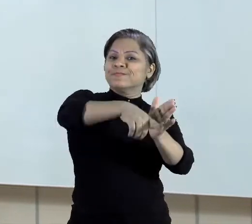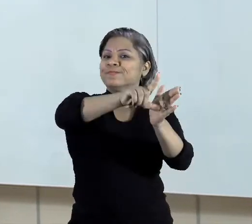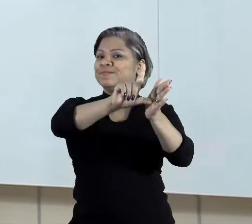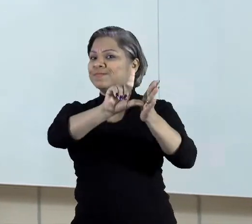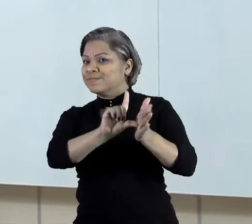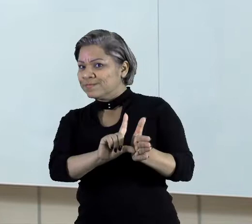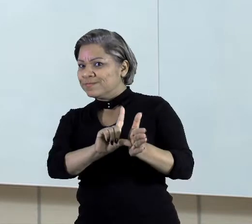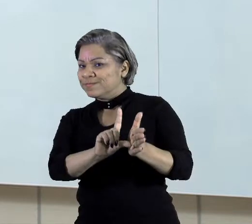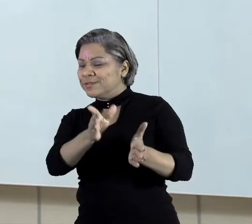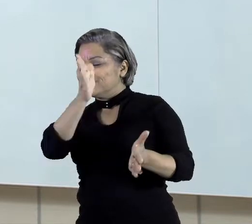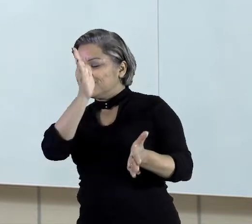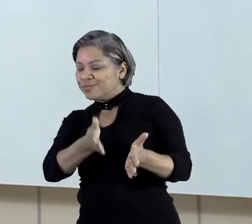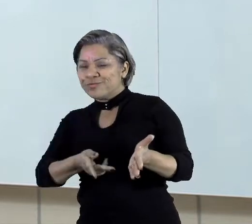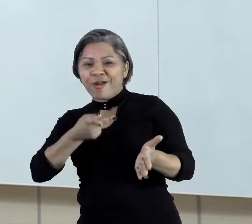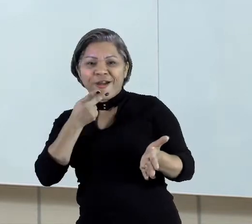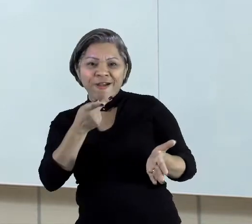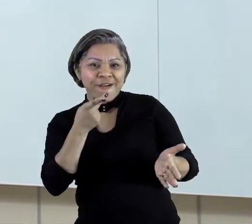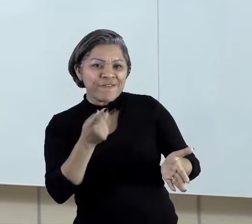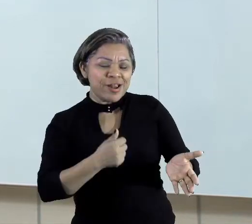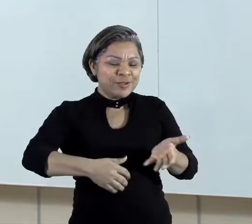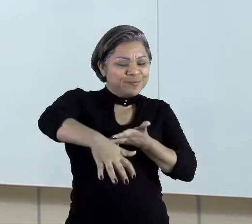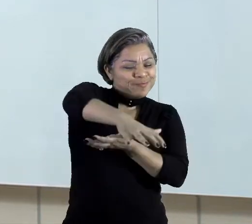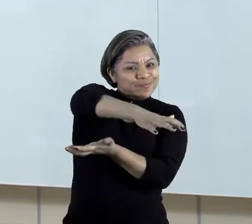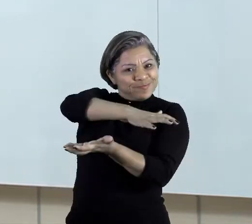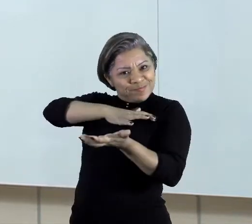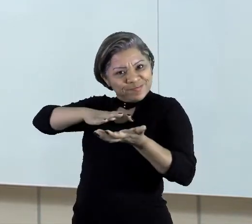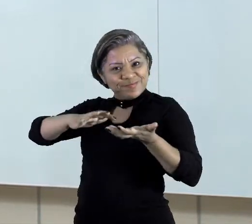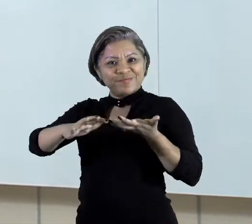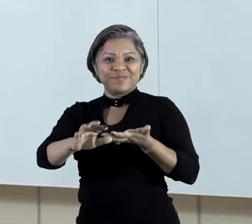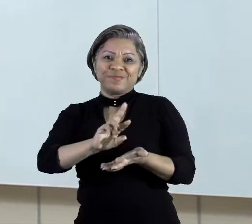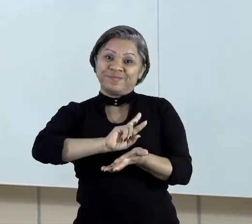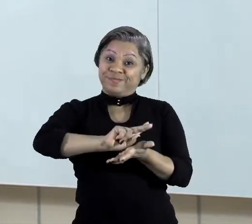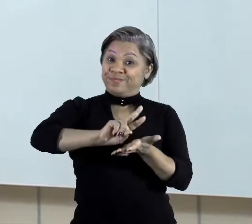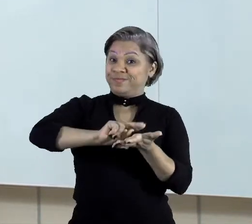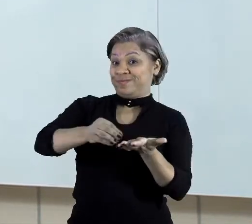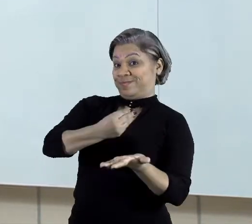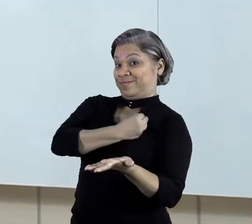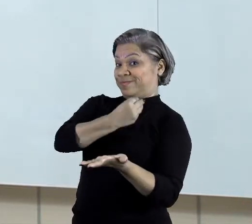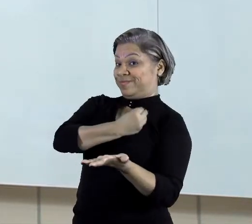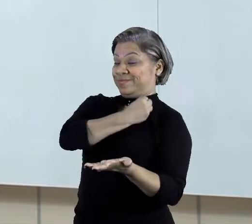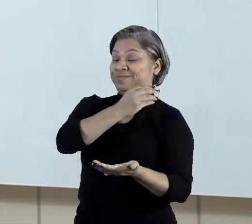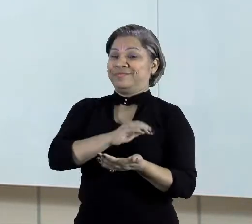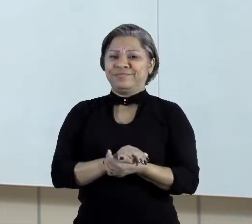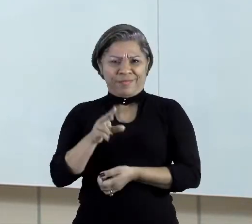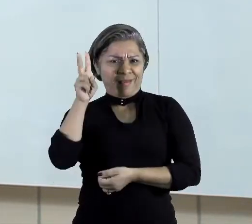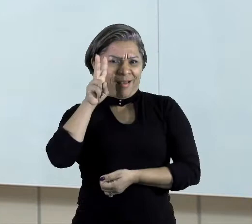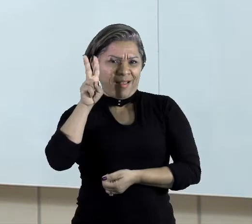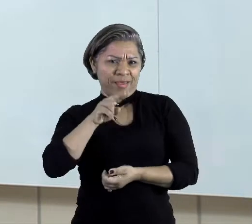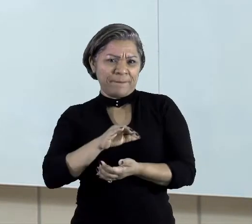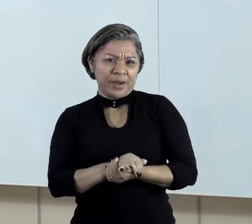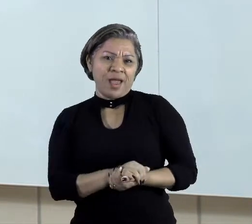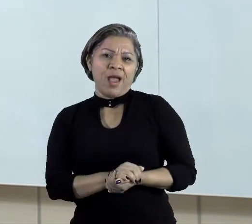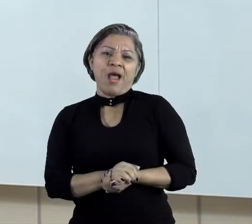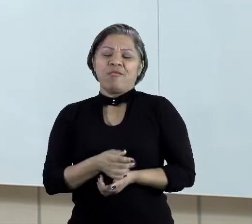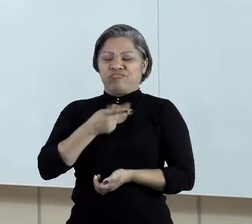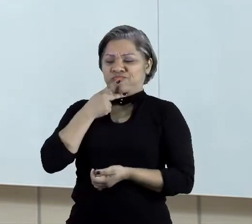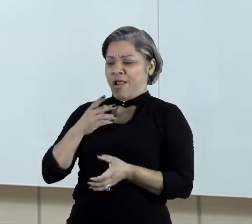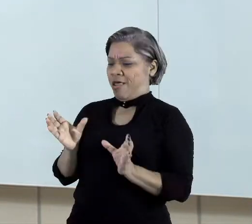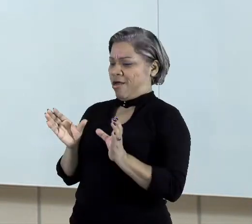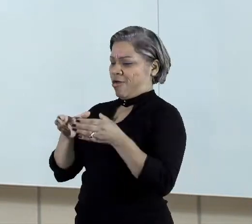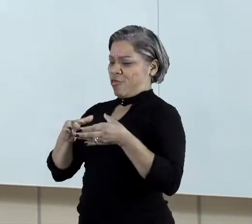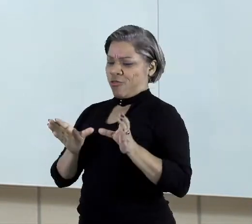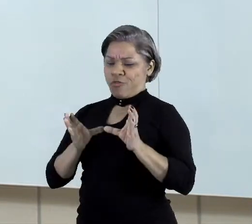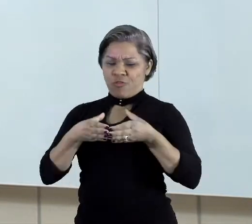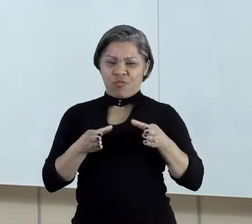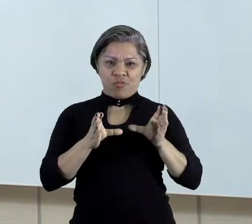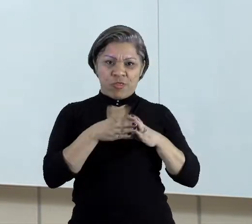a biodiversidade. Nós falamos sobre o que na biodiversidade? Só para lembrar aí, das espécies, depois nós falamos dos